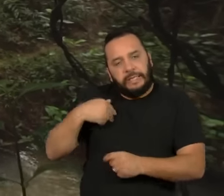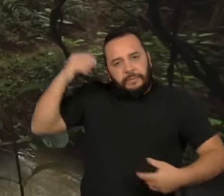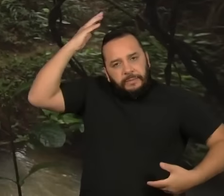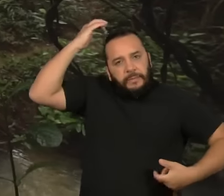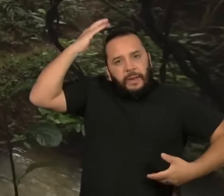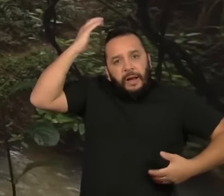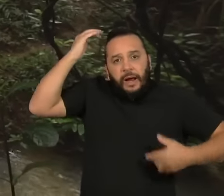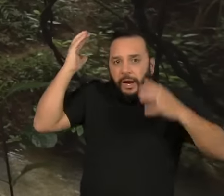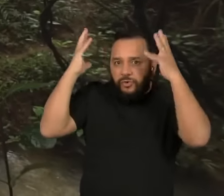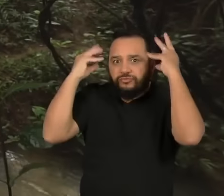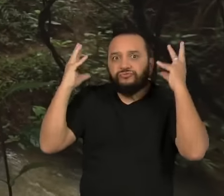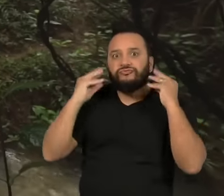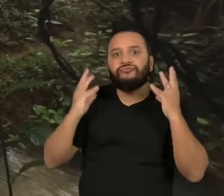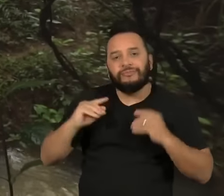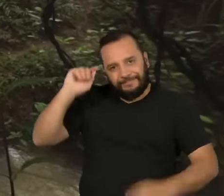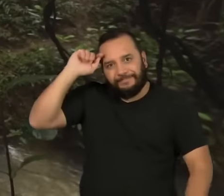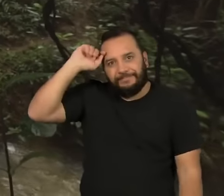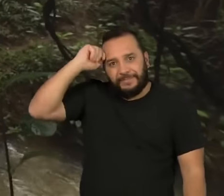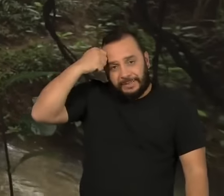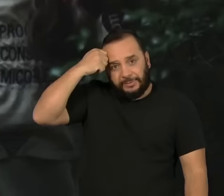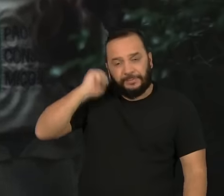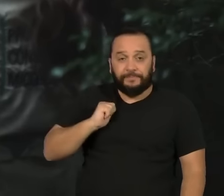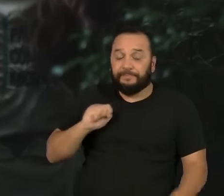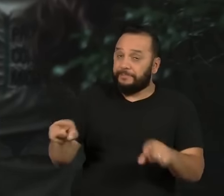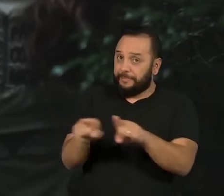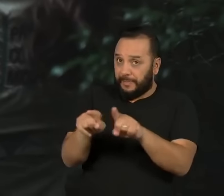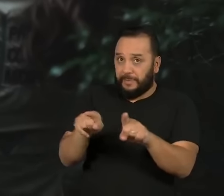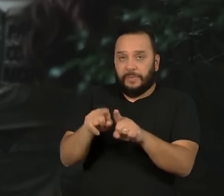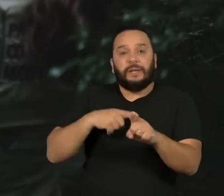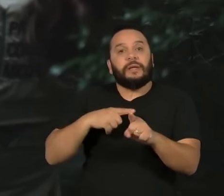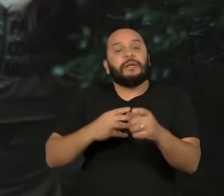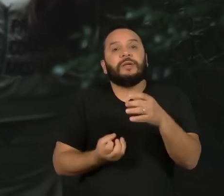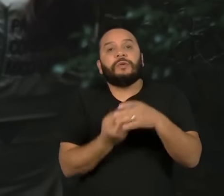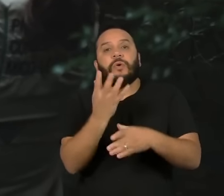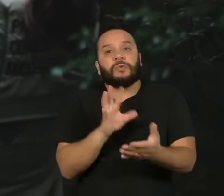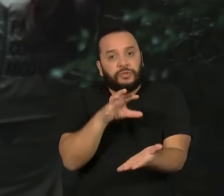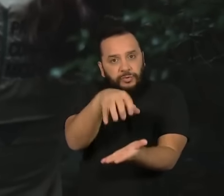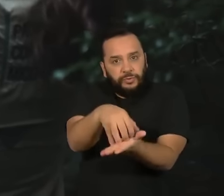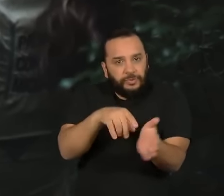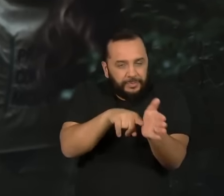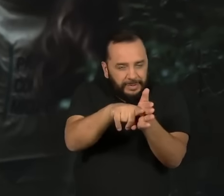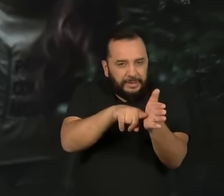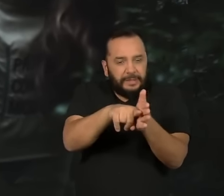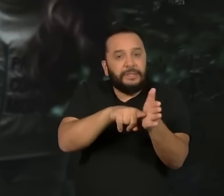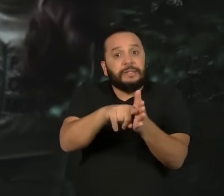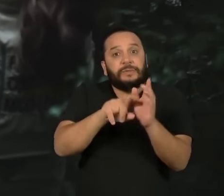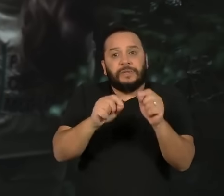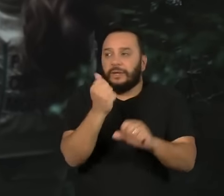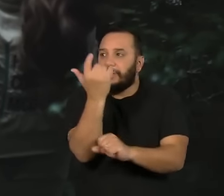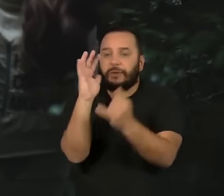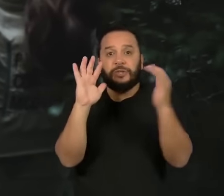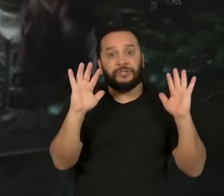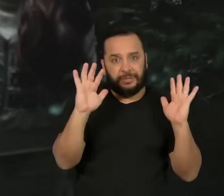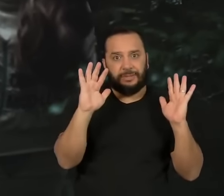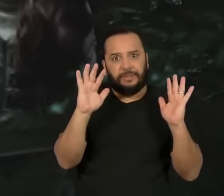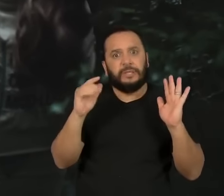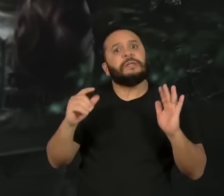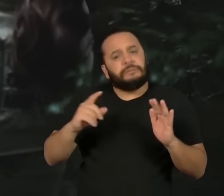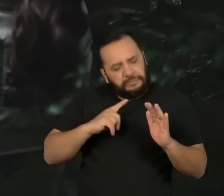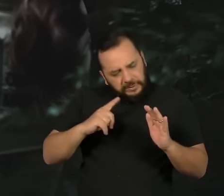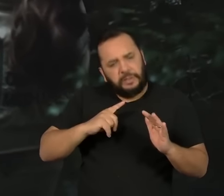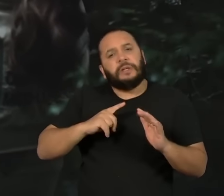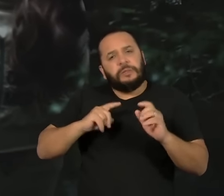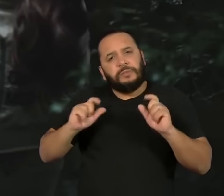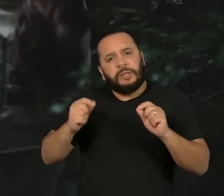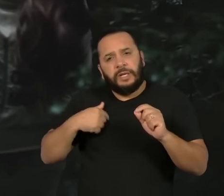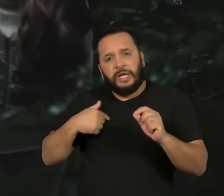deu início à criação do Instituto de Pesquisas Ecológicas. O IP atua em várias frentes. Promove